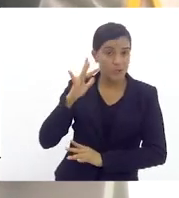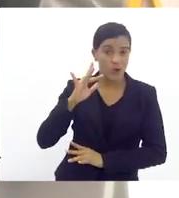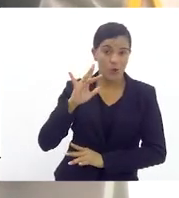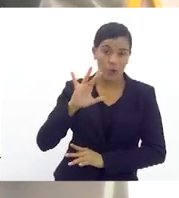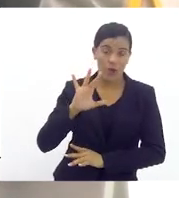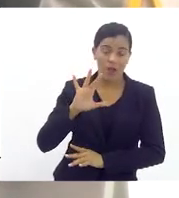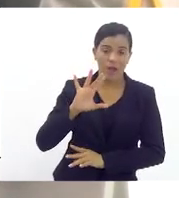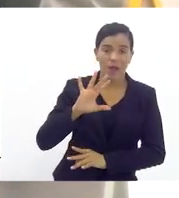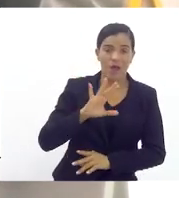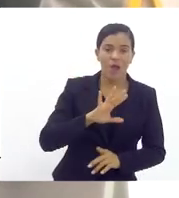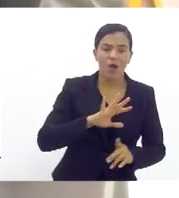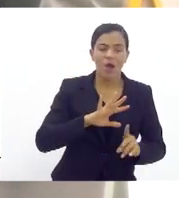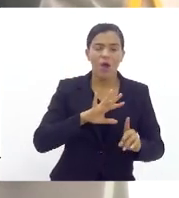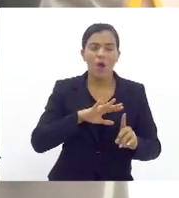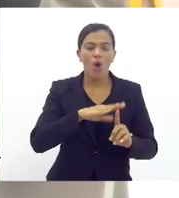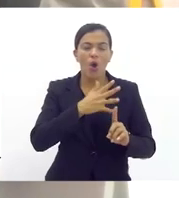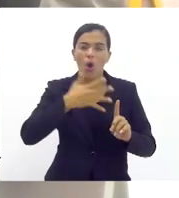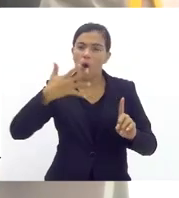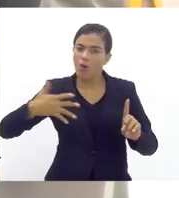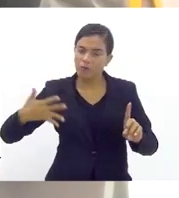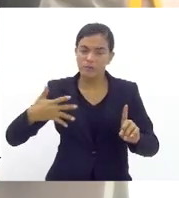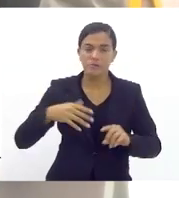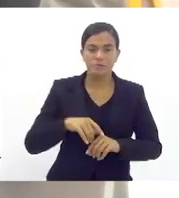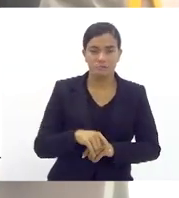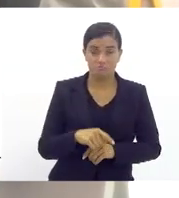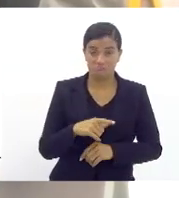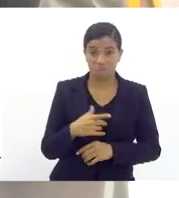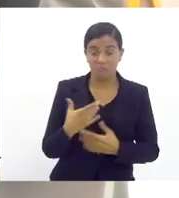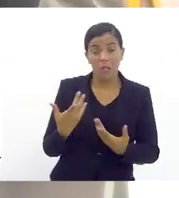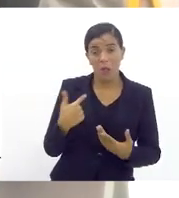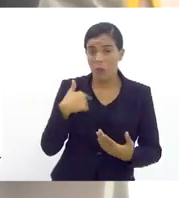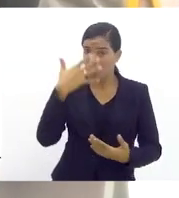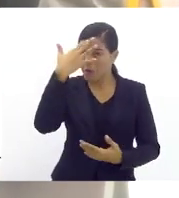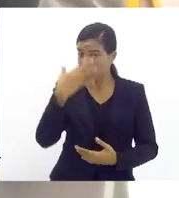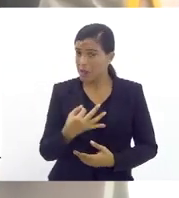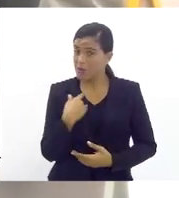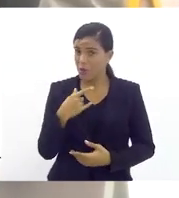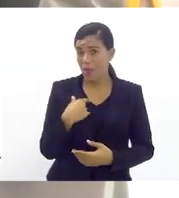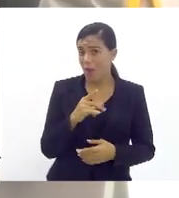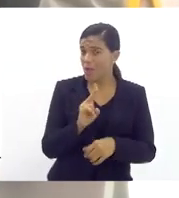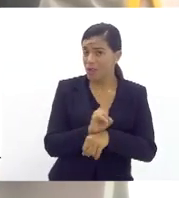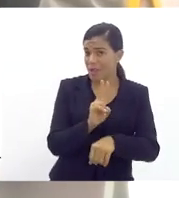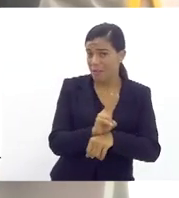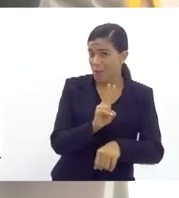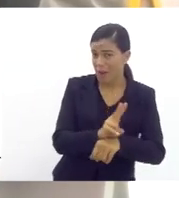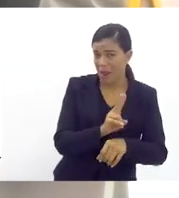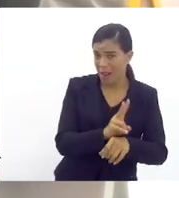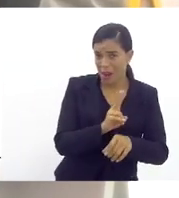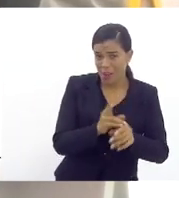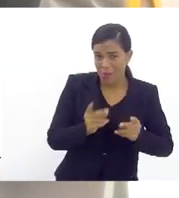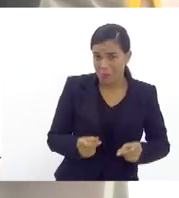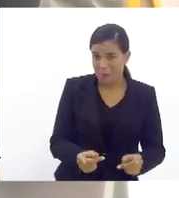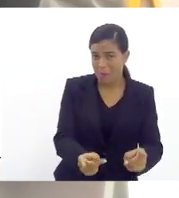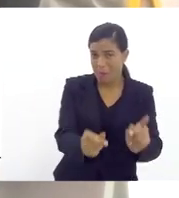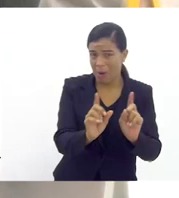Pública ocupando essa coordenação. Todavia, eu entendo que eu estou muito de passagem. Eu acho que o mundo